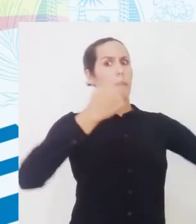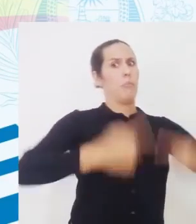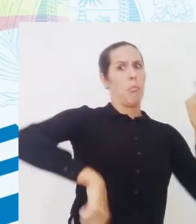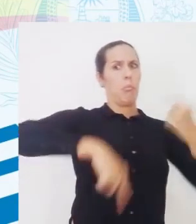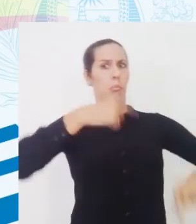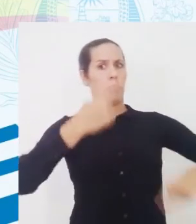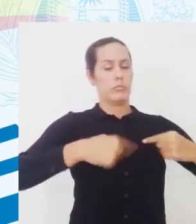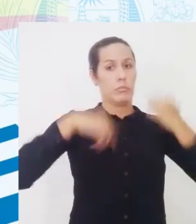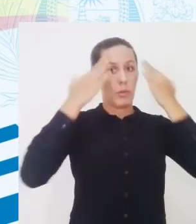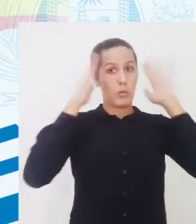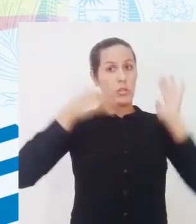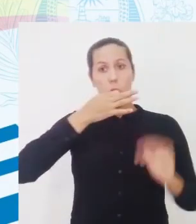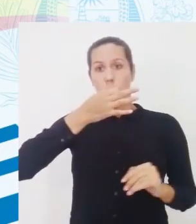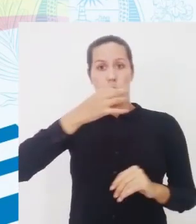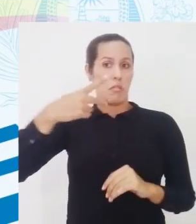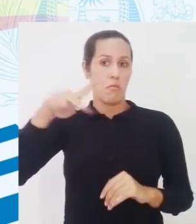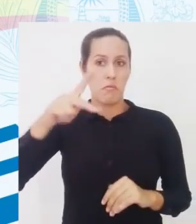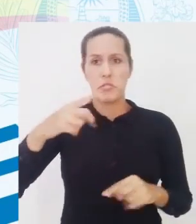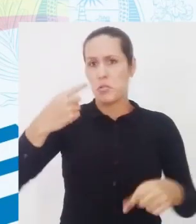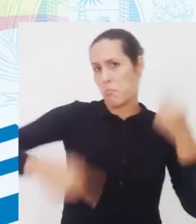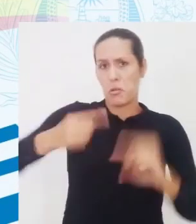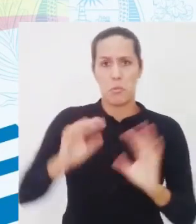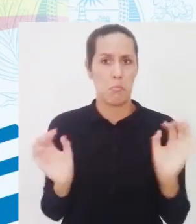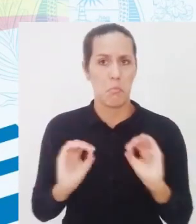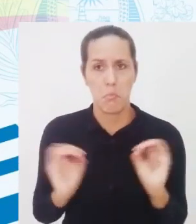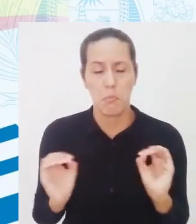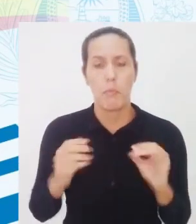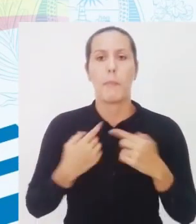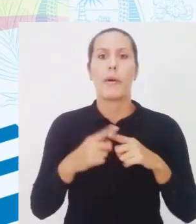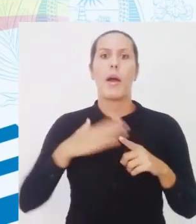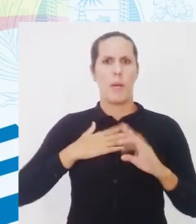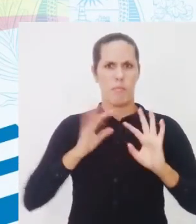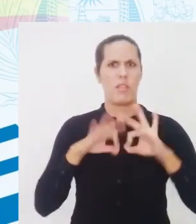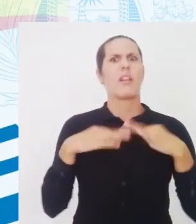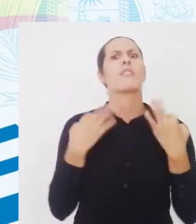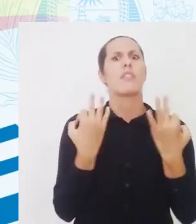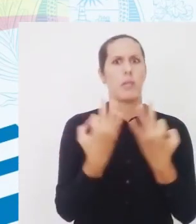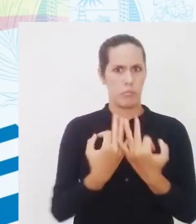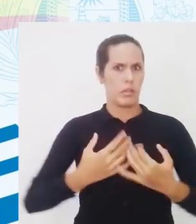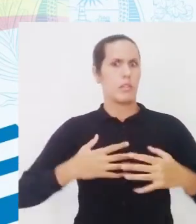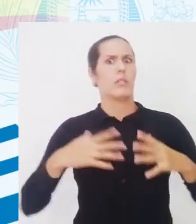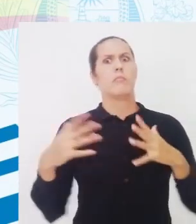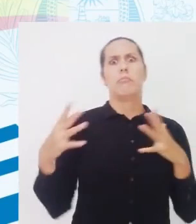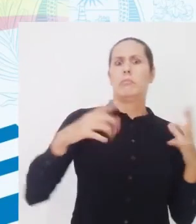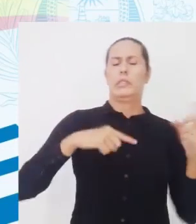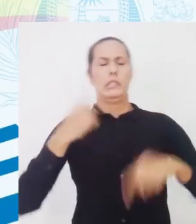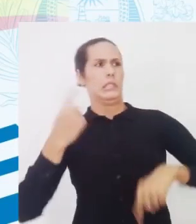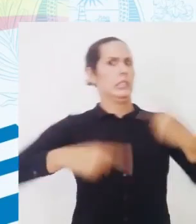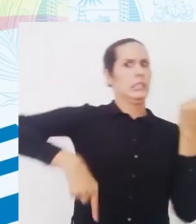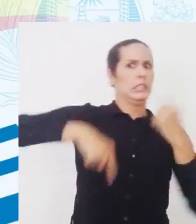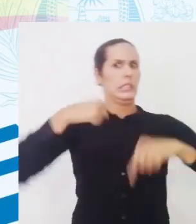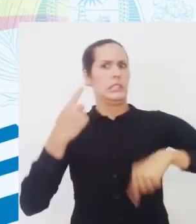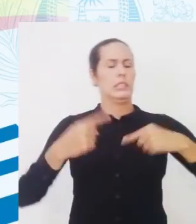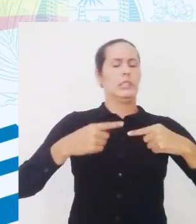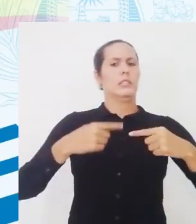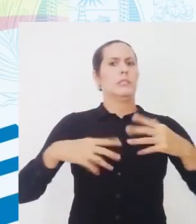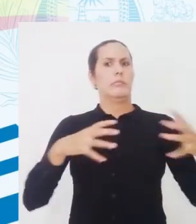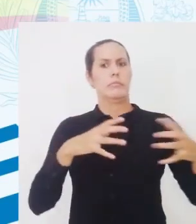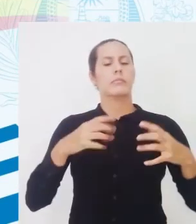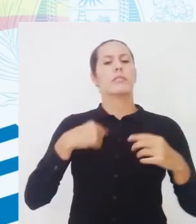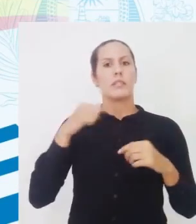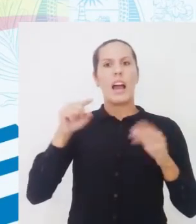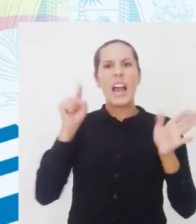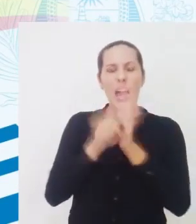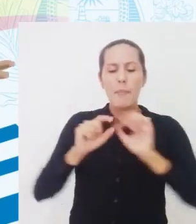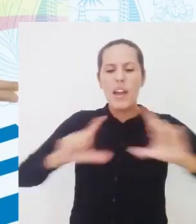ouvir o outro, certo? Então, nesses tempos de isolamento social, eu quis movimentar um pouquinho o